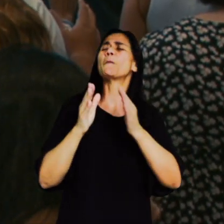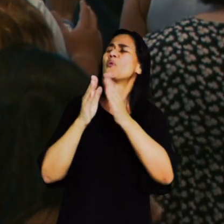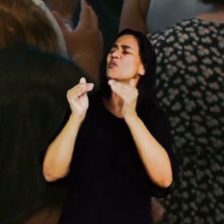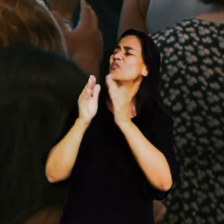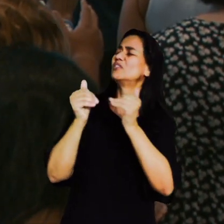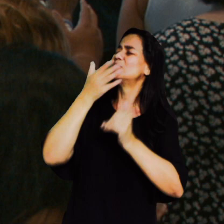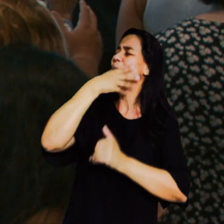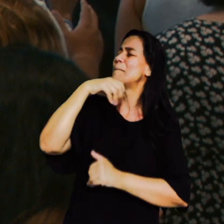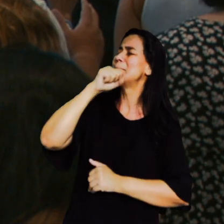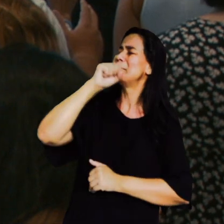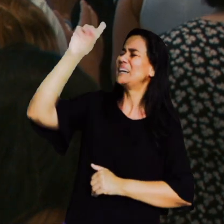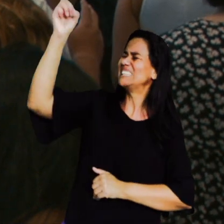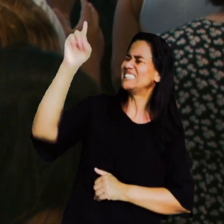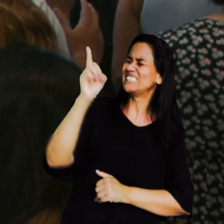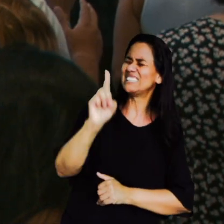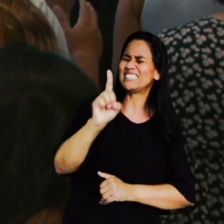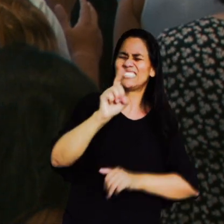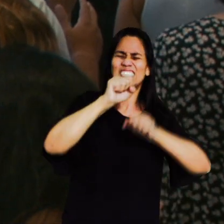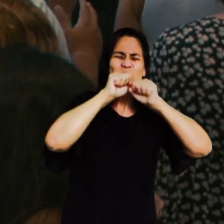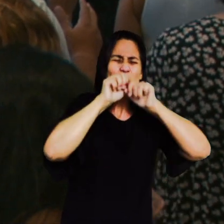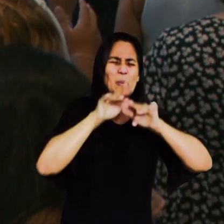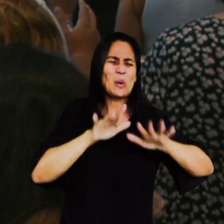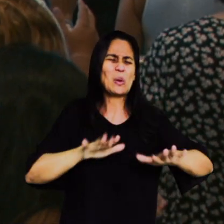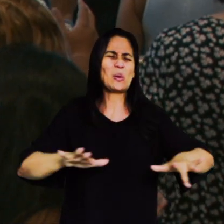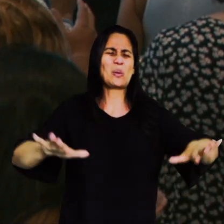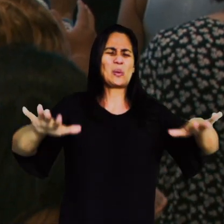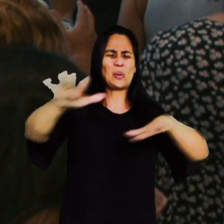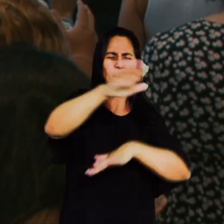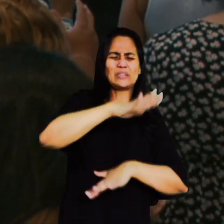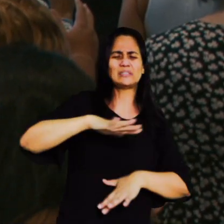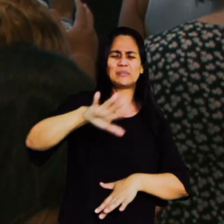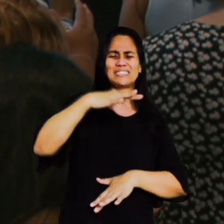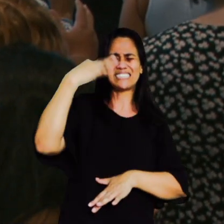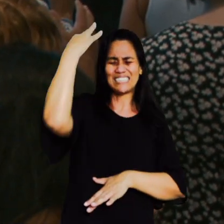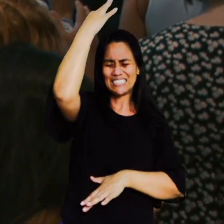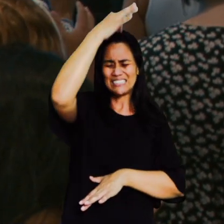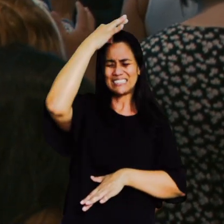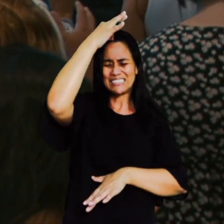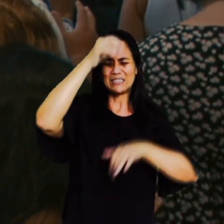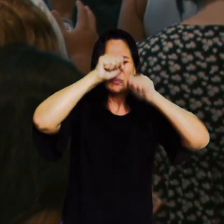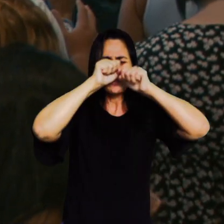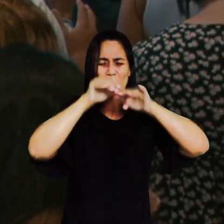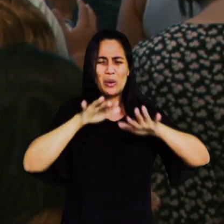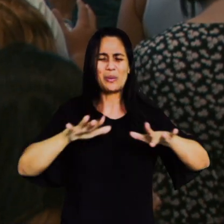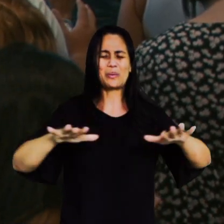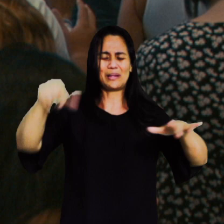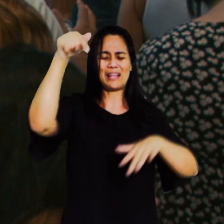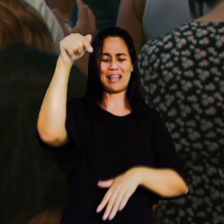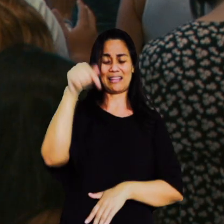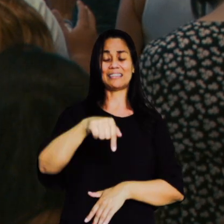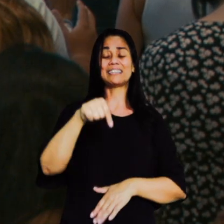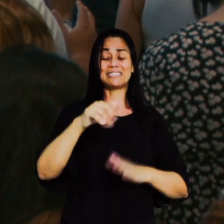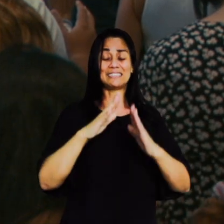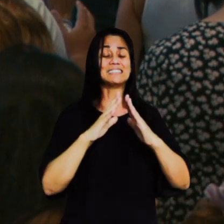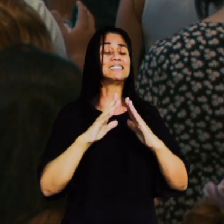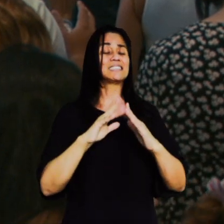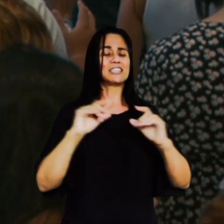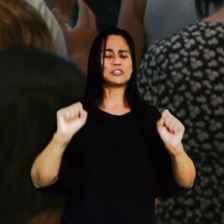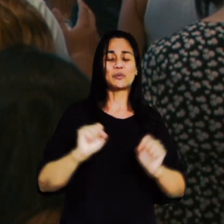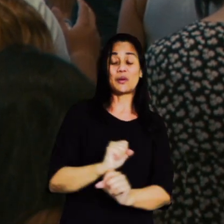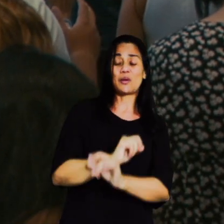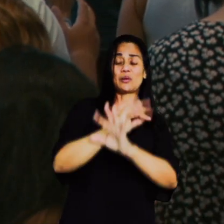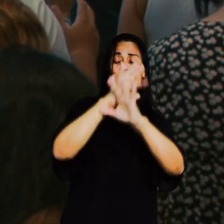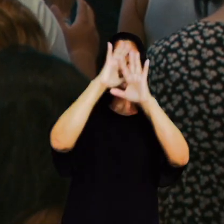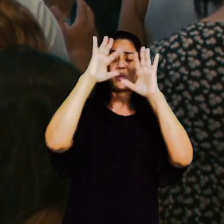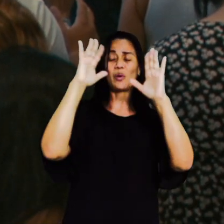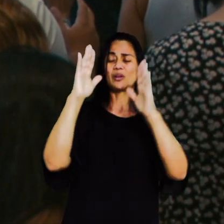a tua presença, enche esta casa com o teu Espírito, enche esta casa com a tua glória.